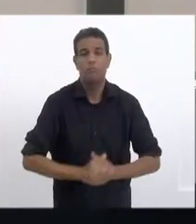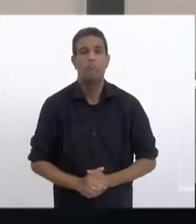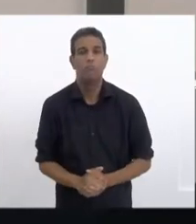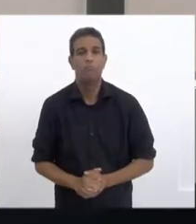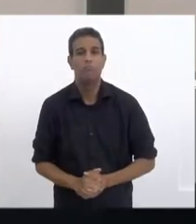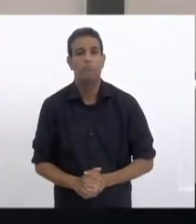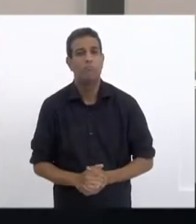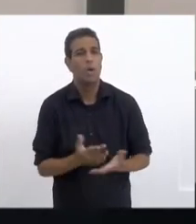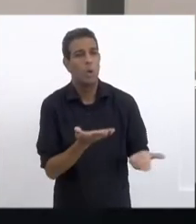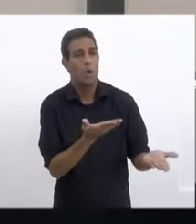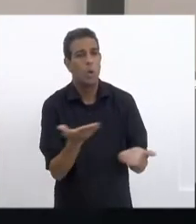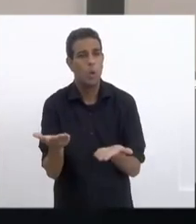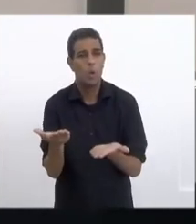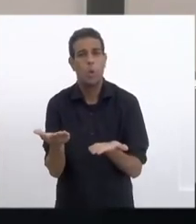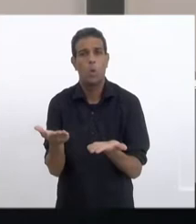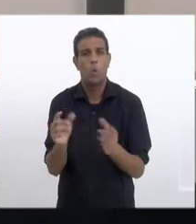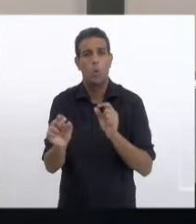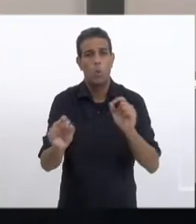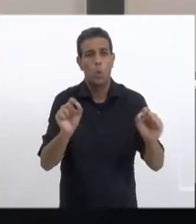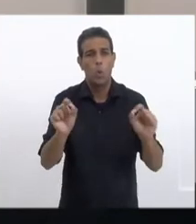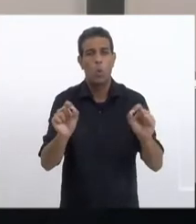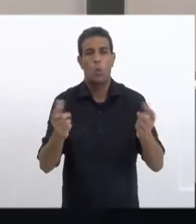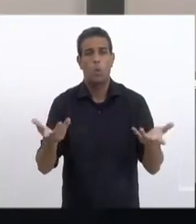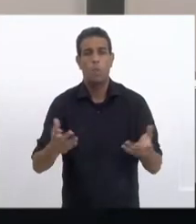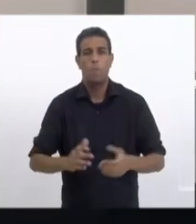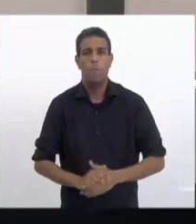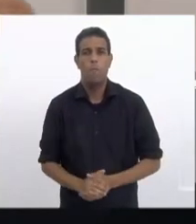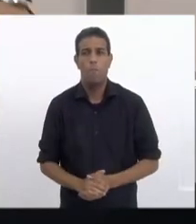o poder da palavra está com a sua vossa pessoa.